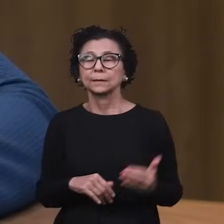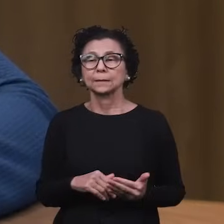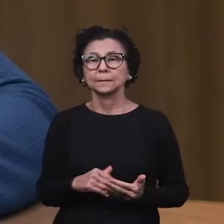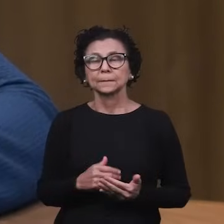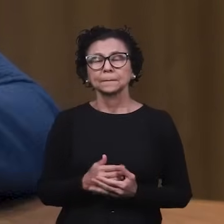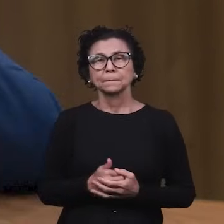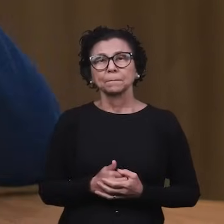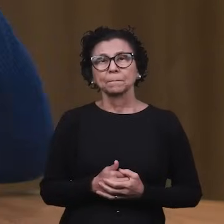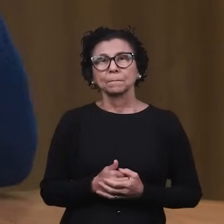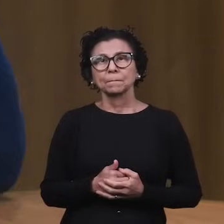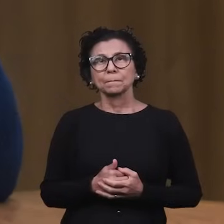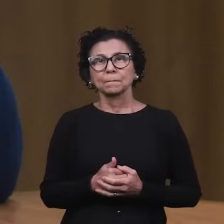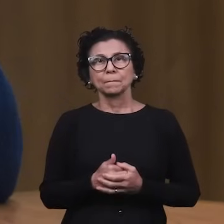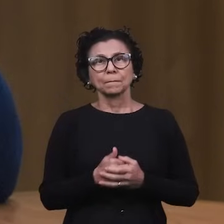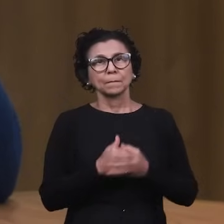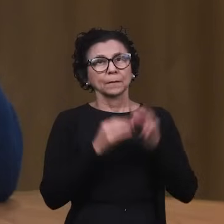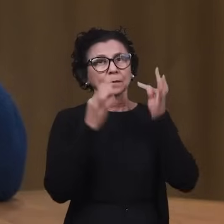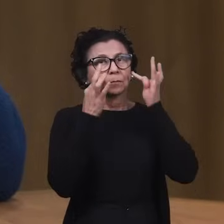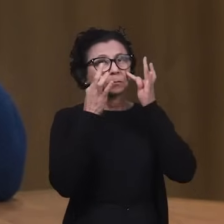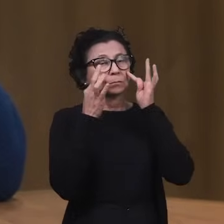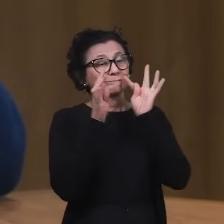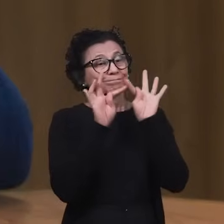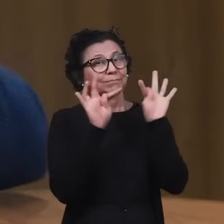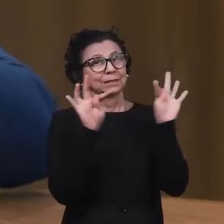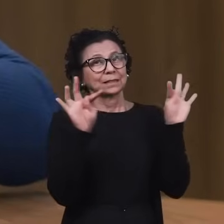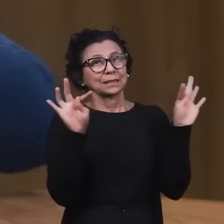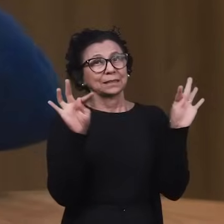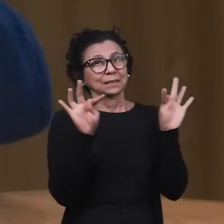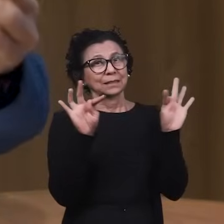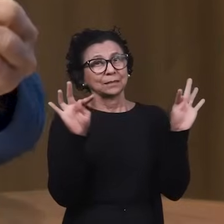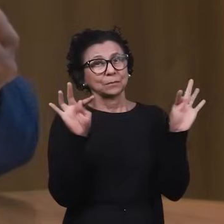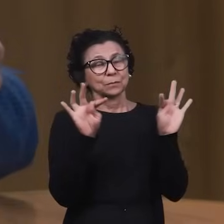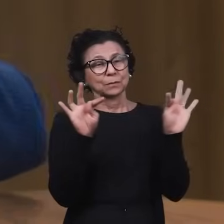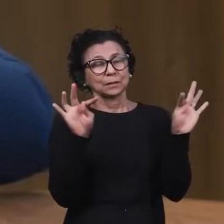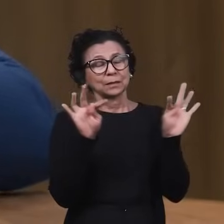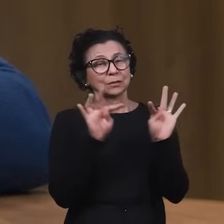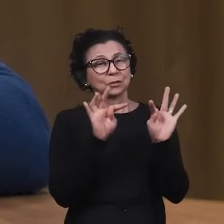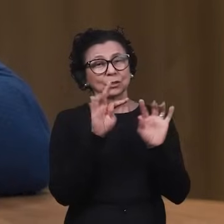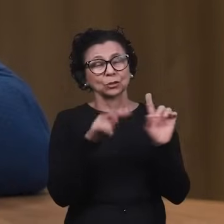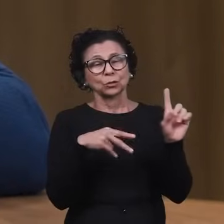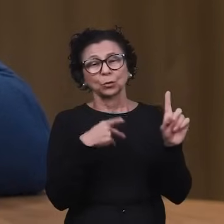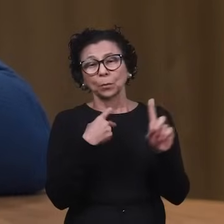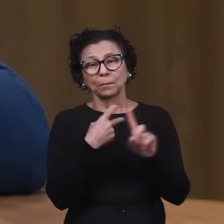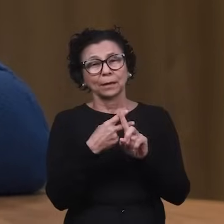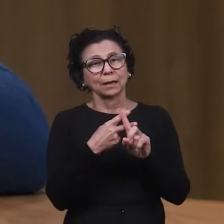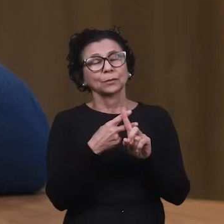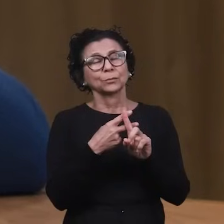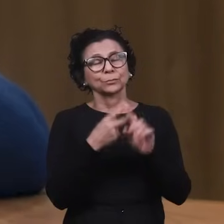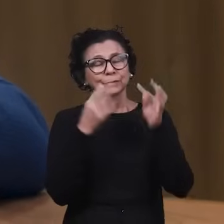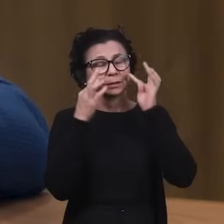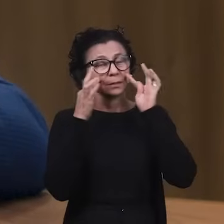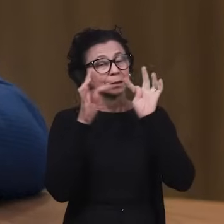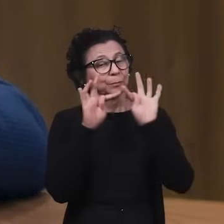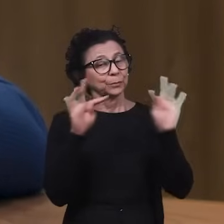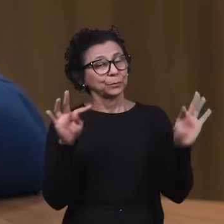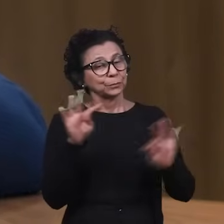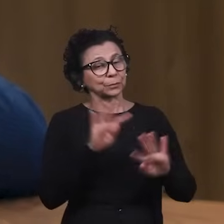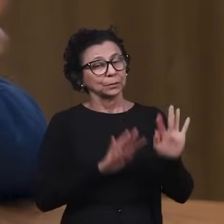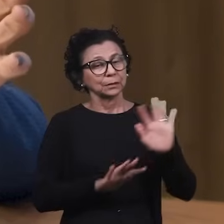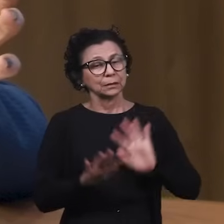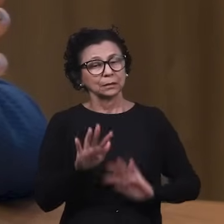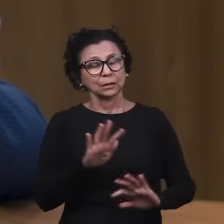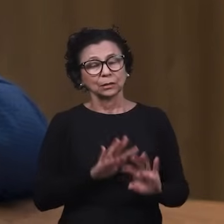questão do testemunho tem que ser um testemunho, tem que redobrar o cuidado com o testemunho, porque eles estão naquela fase